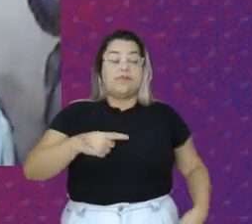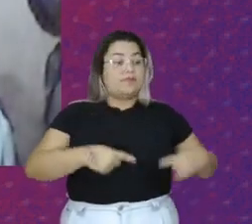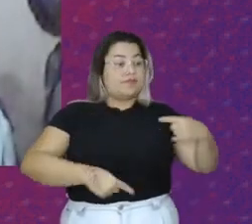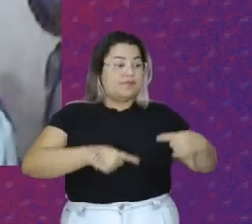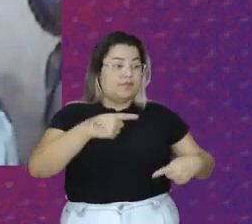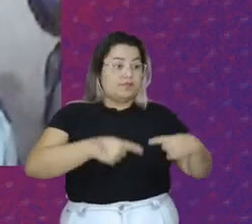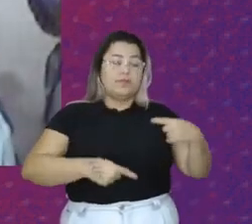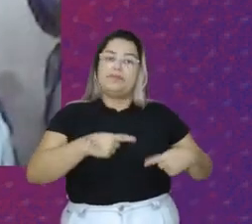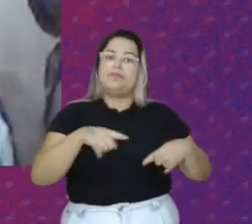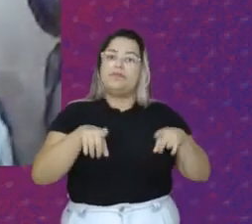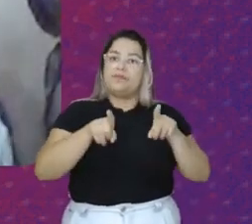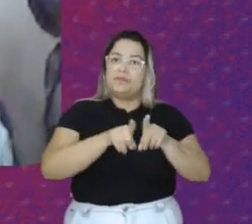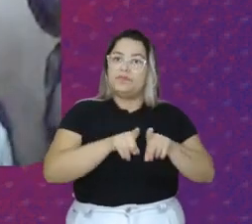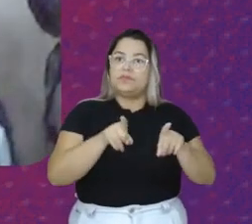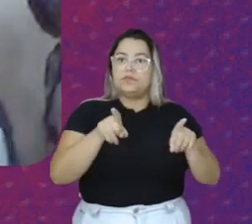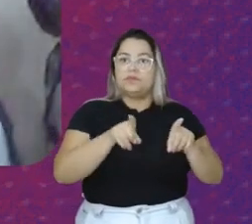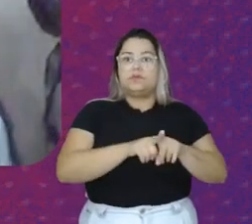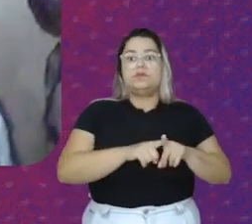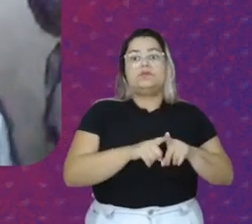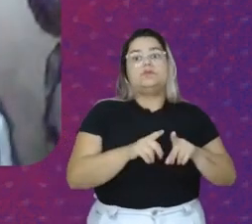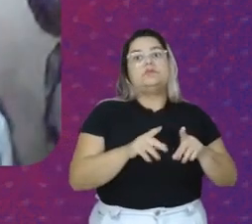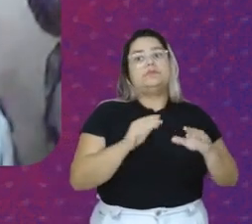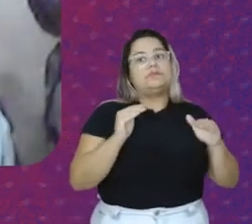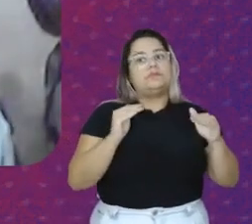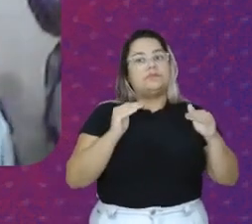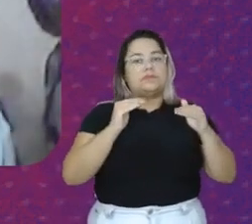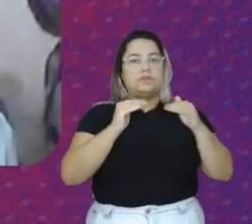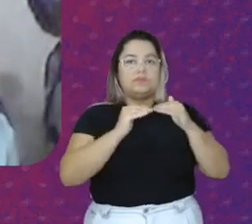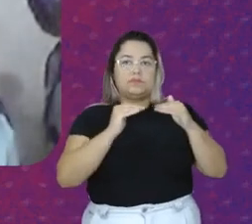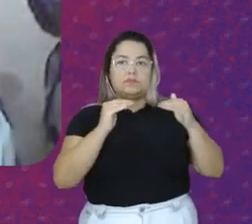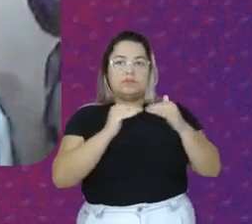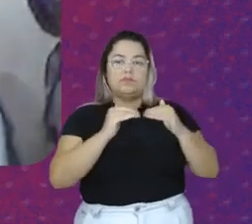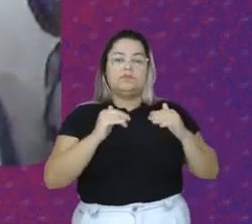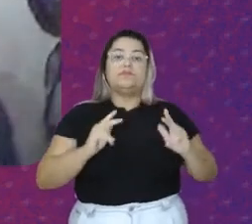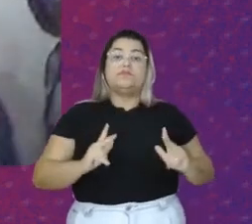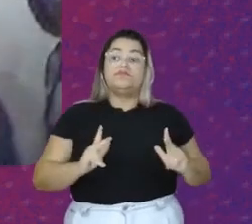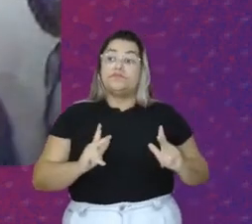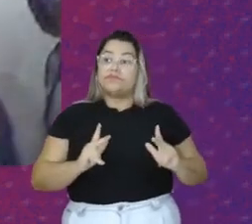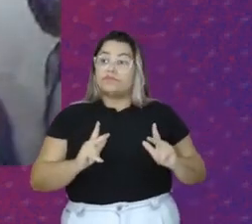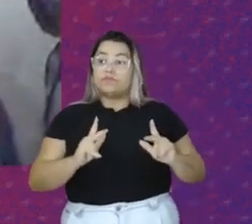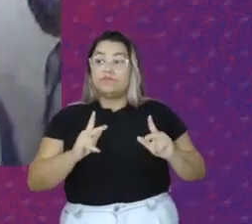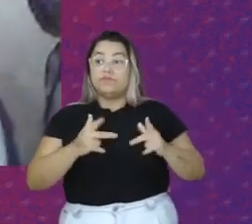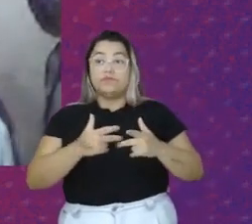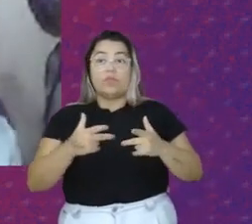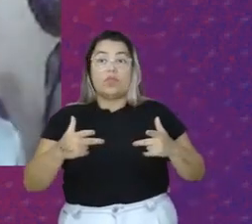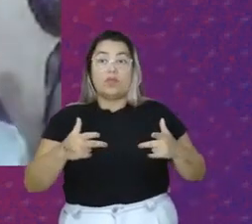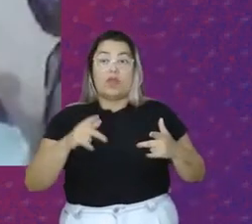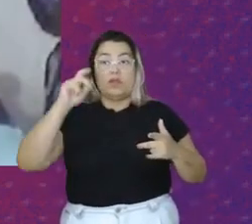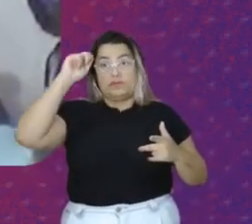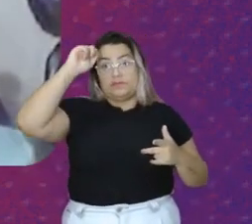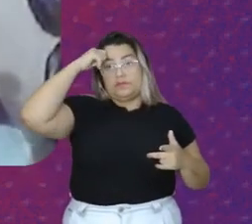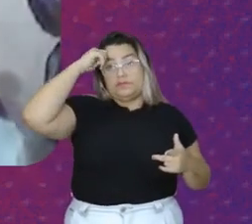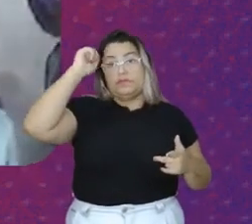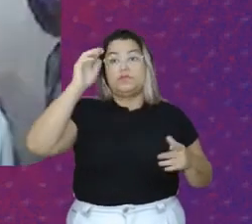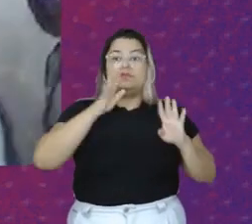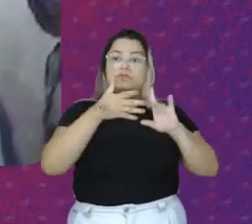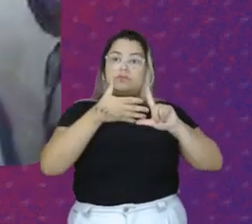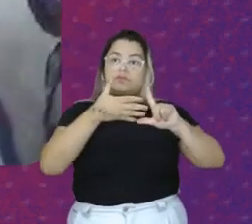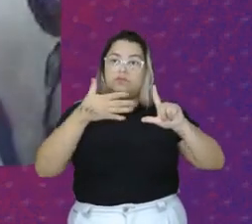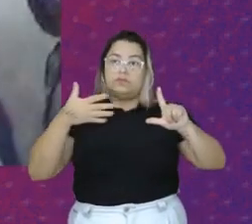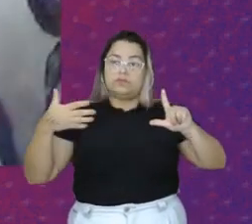discussões da paridade, depois com os recortes racial, com os recortes